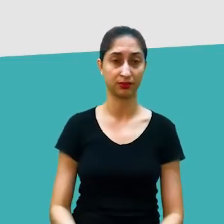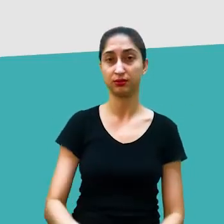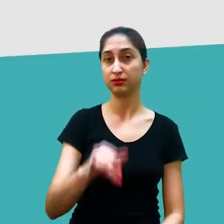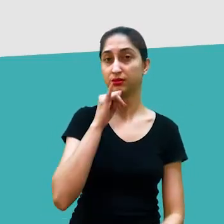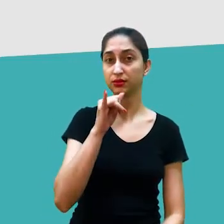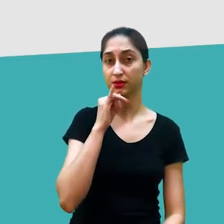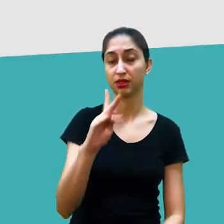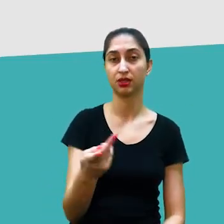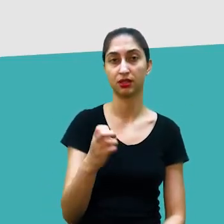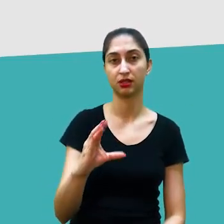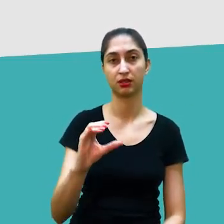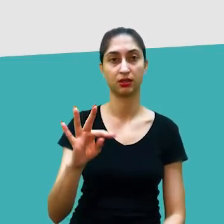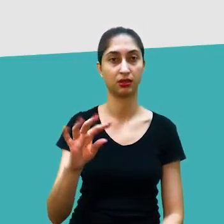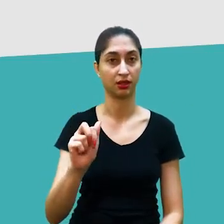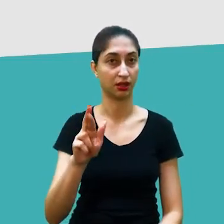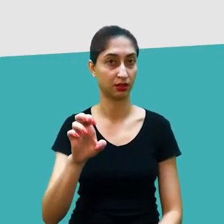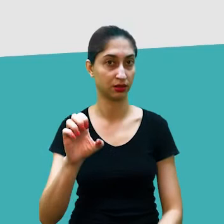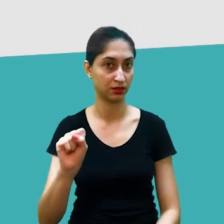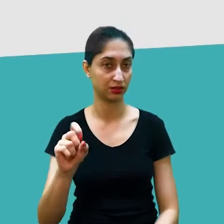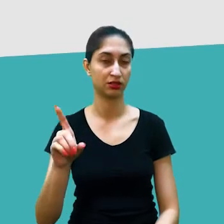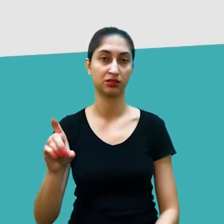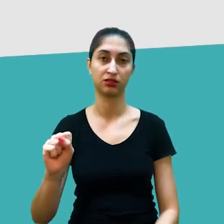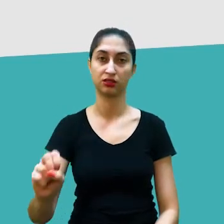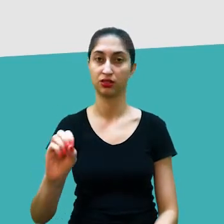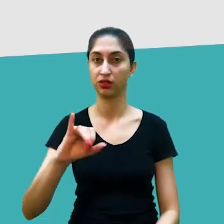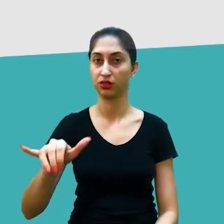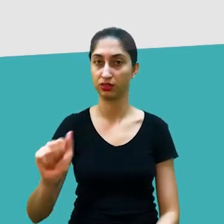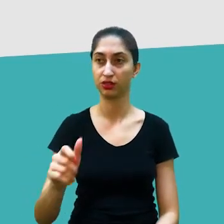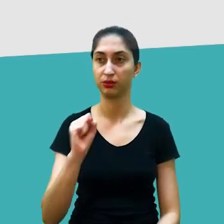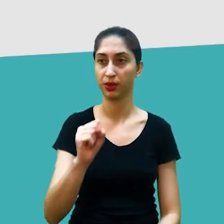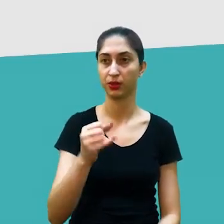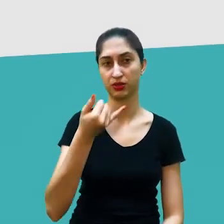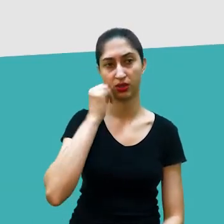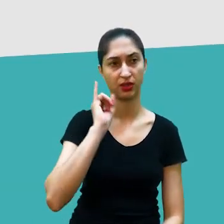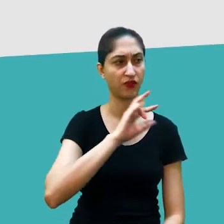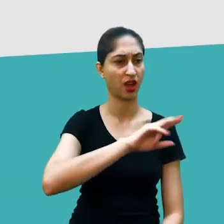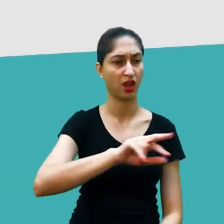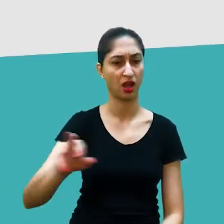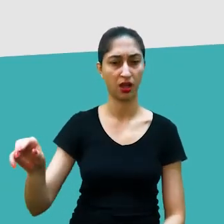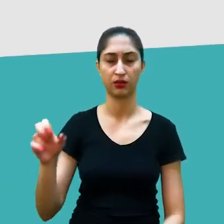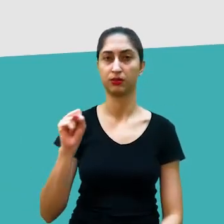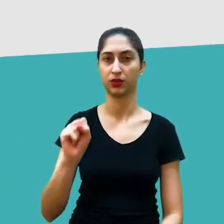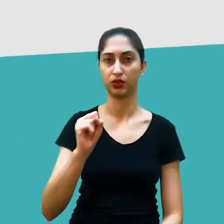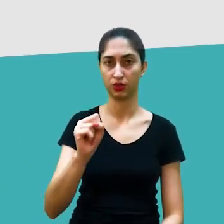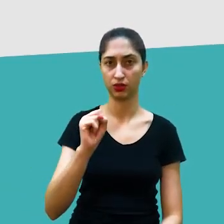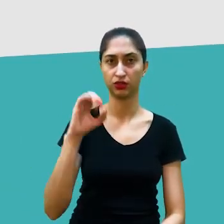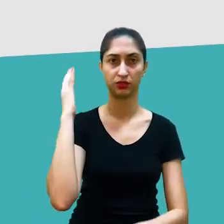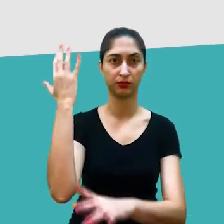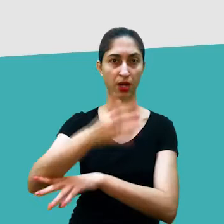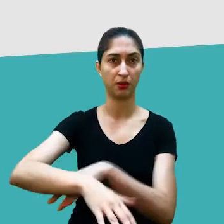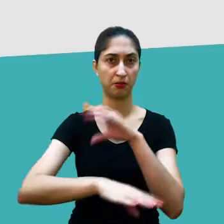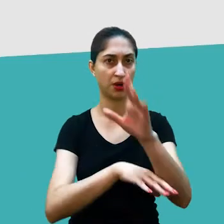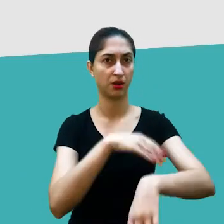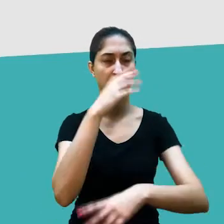de soja, eu posso ter não sei quantas mil cabeças de gado, eu posso desmatar quantos 1.000 quilômetros